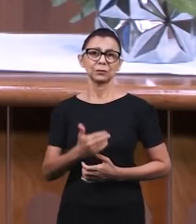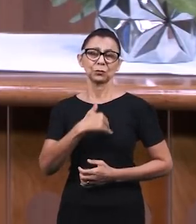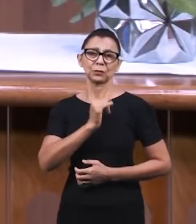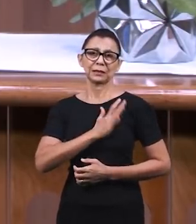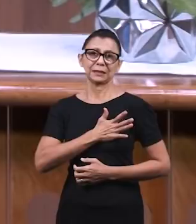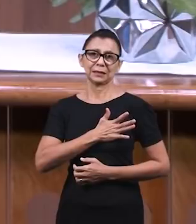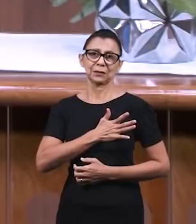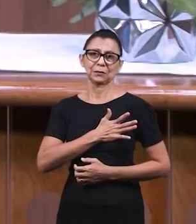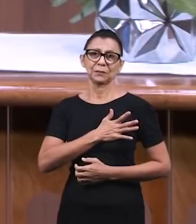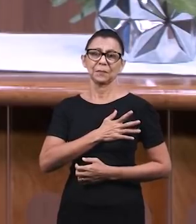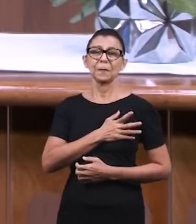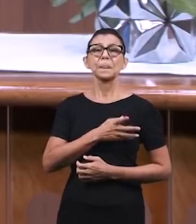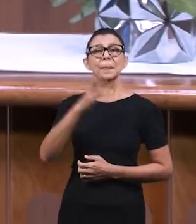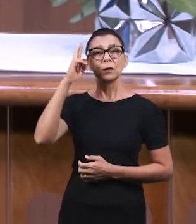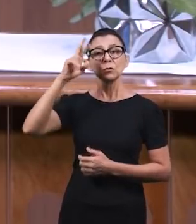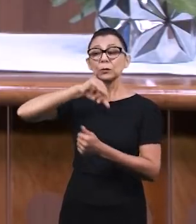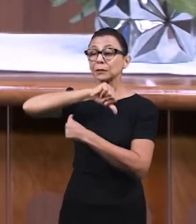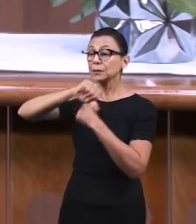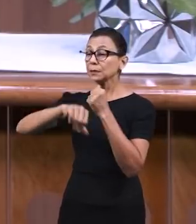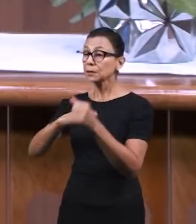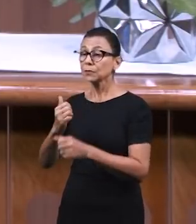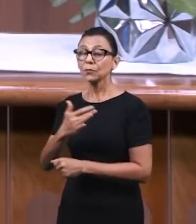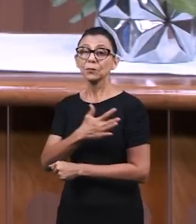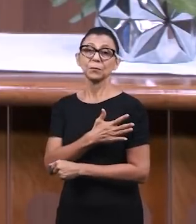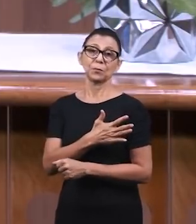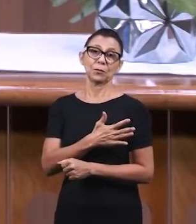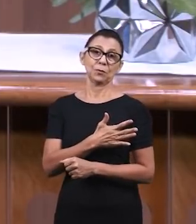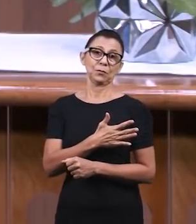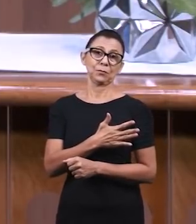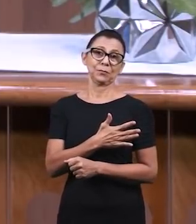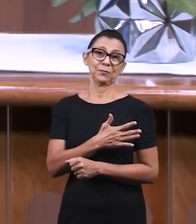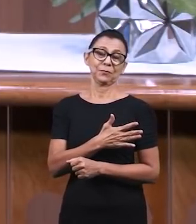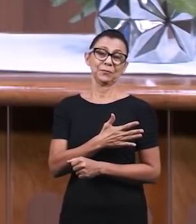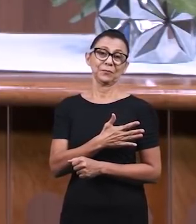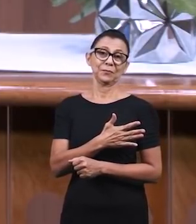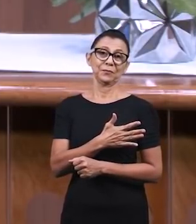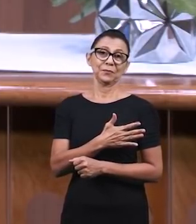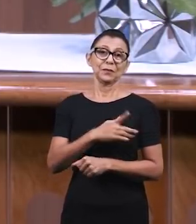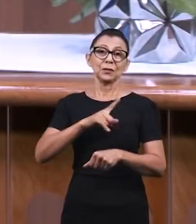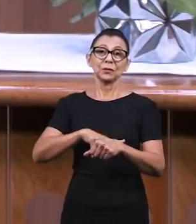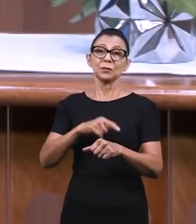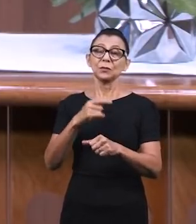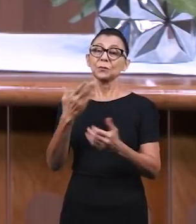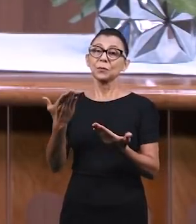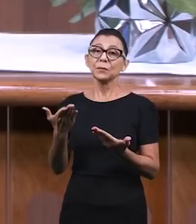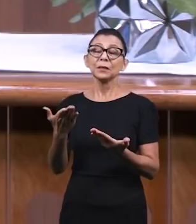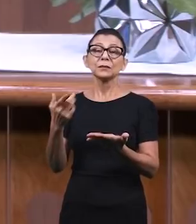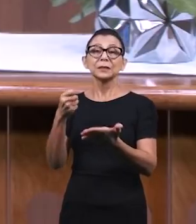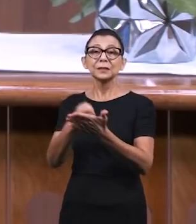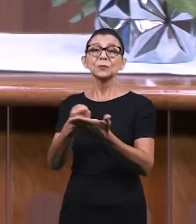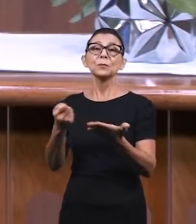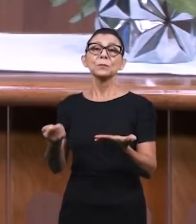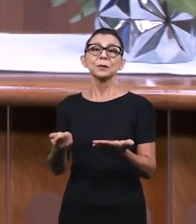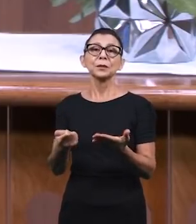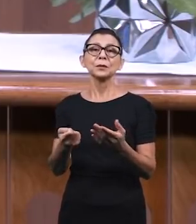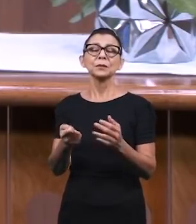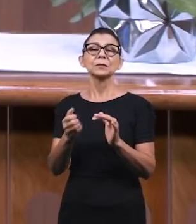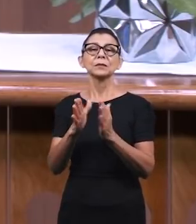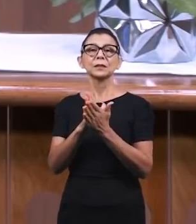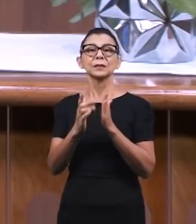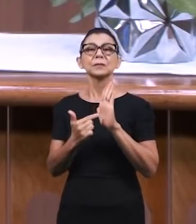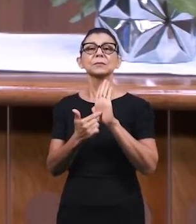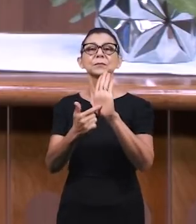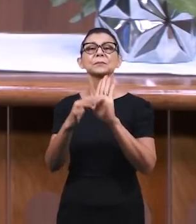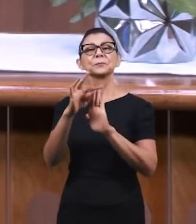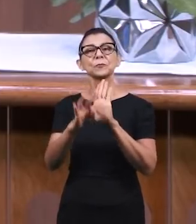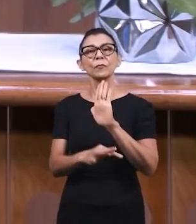operou no seu interior, no seu coração. Então se cumpriu naquela senhora, naquele dia, aquilo que a palavra diz,